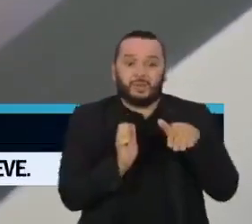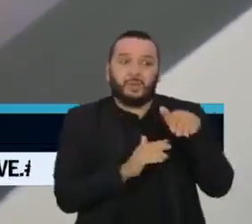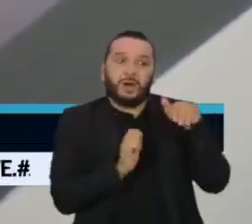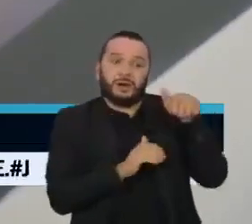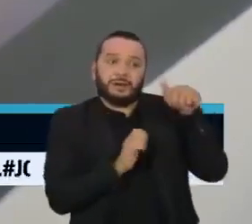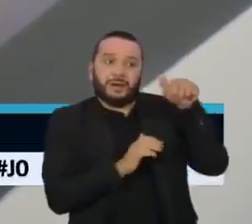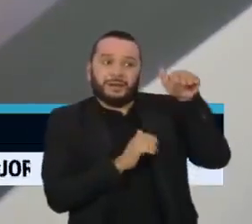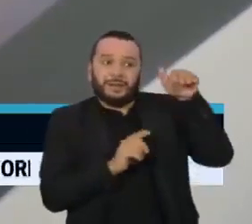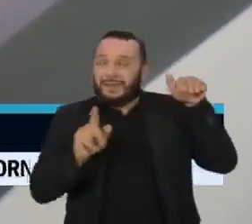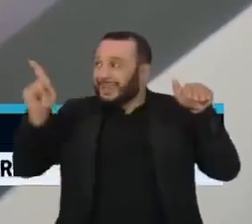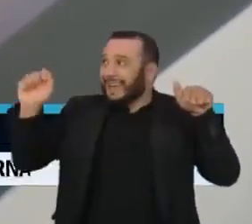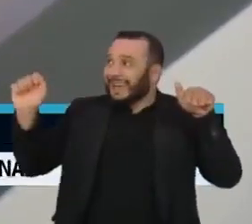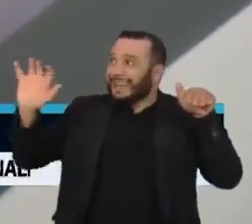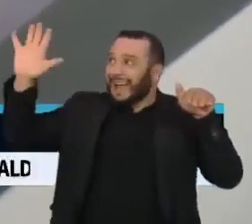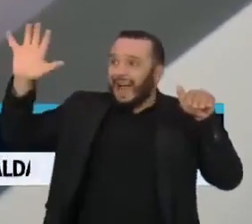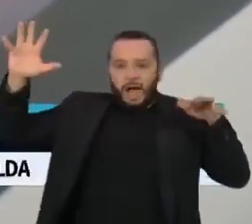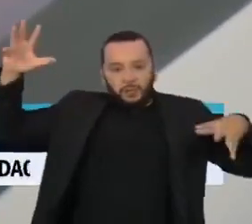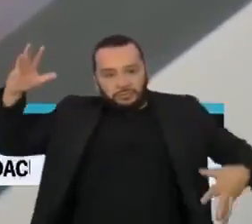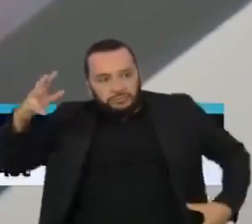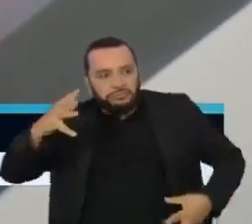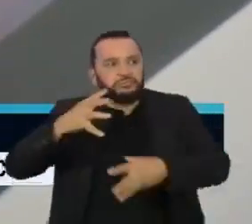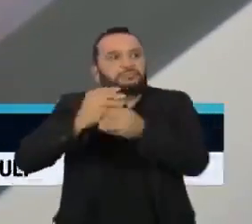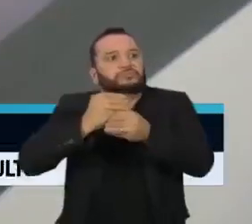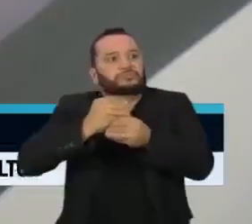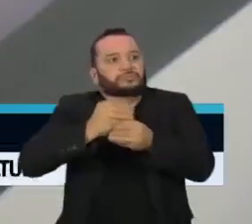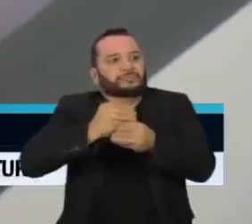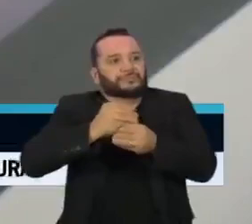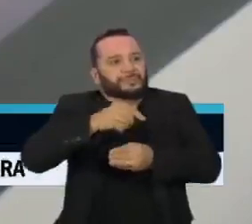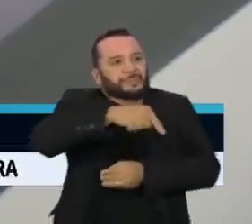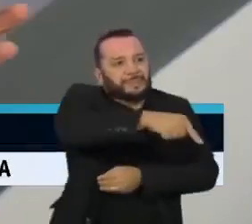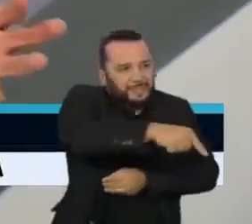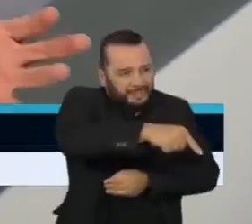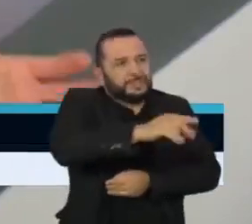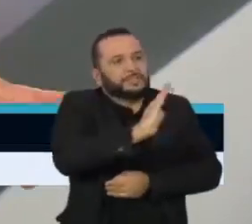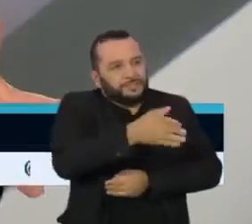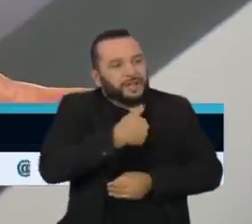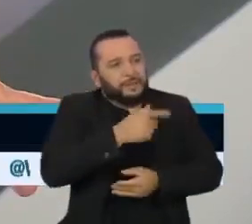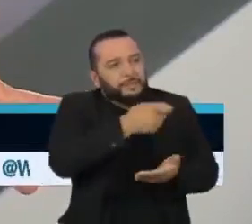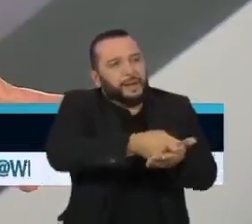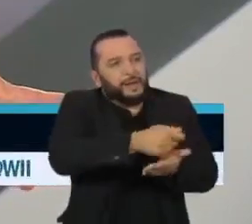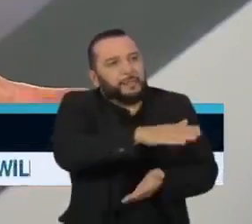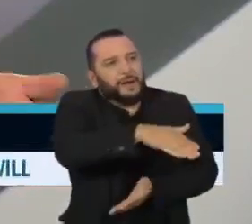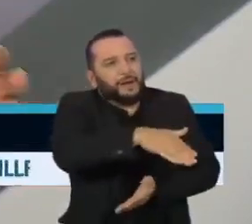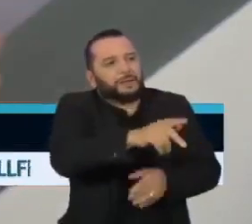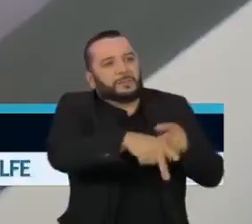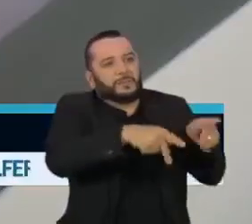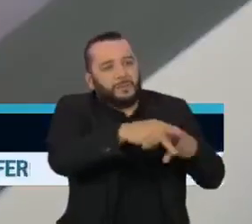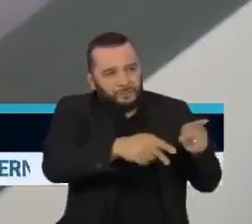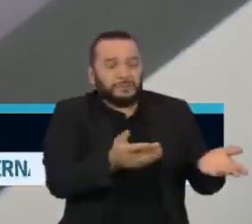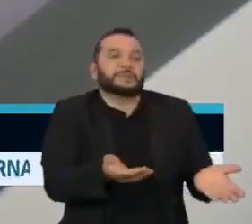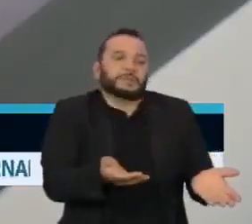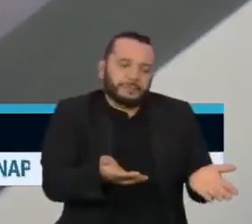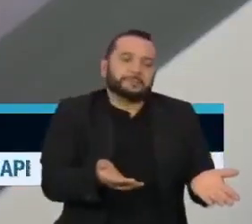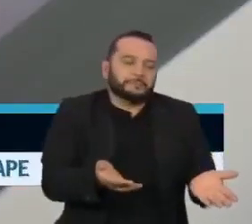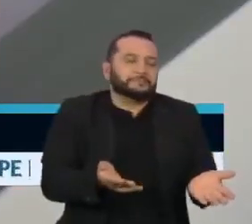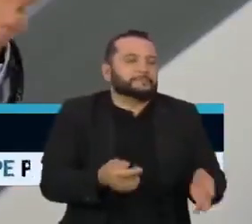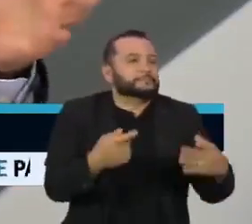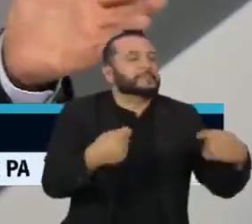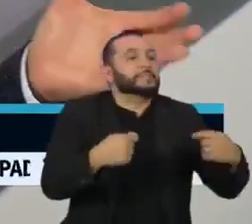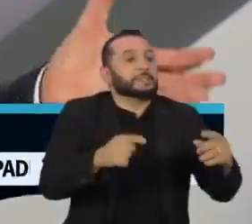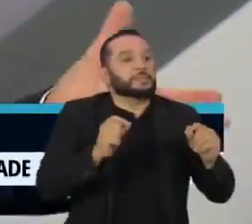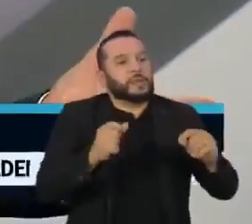fala em alíquotas flexíveis, isso exige algumas mudanças tributárias, o que exige uma